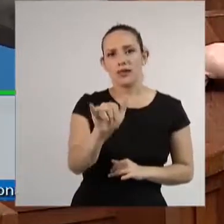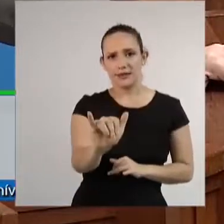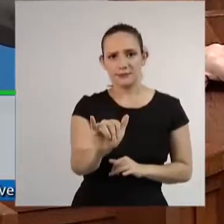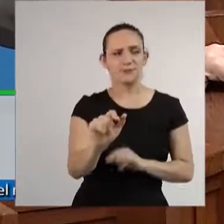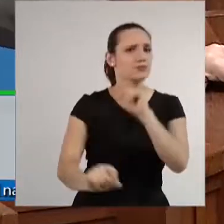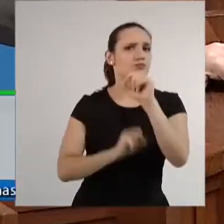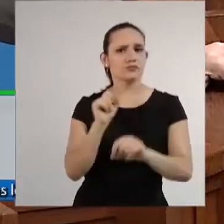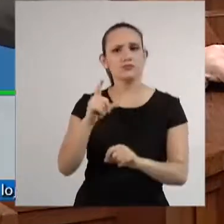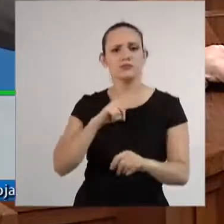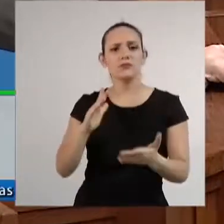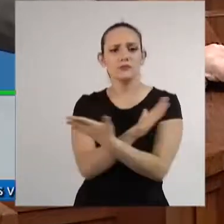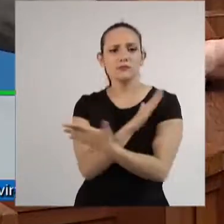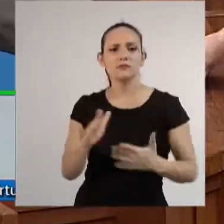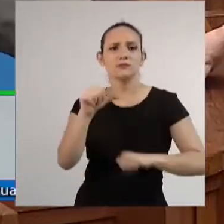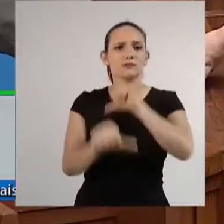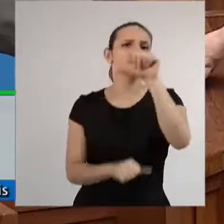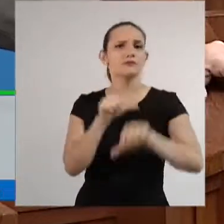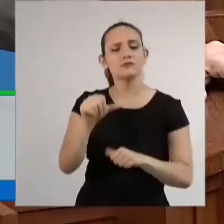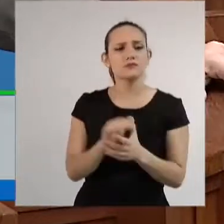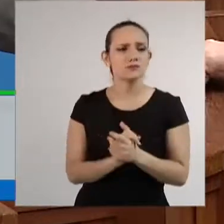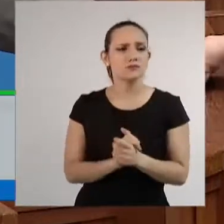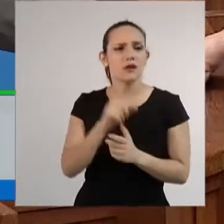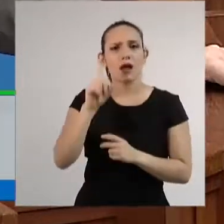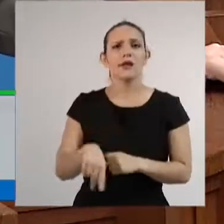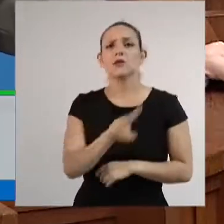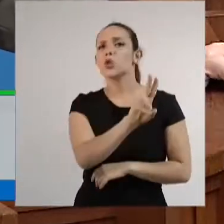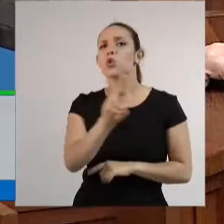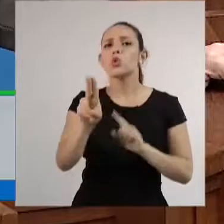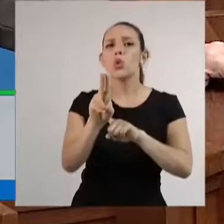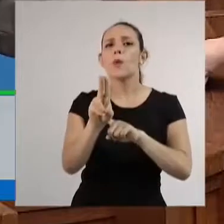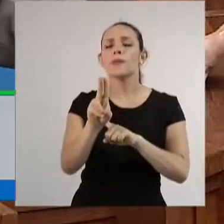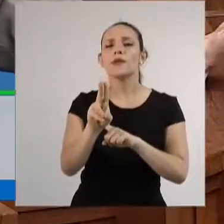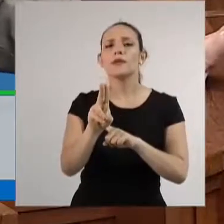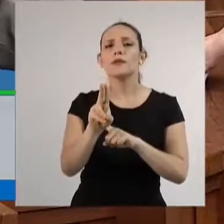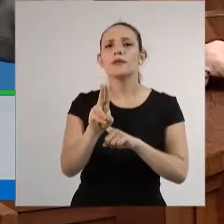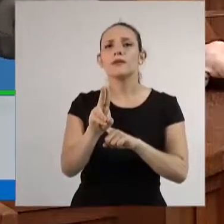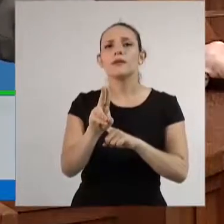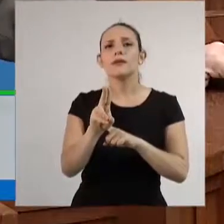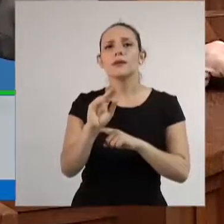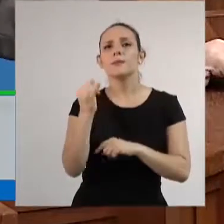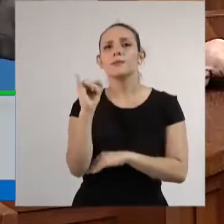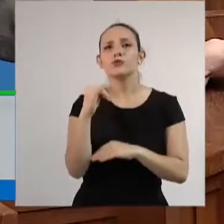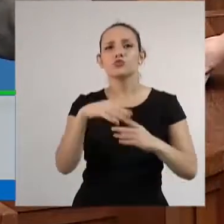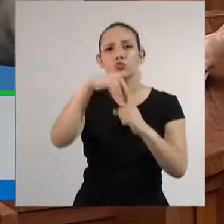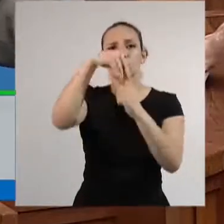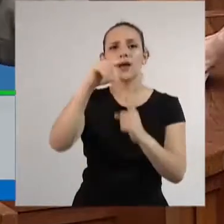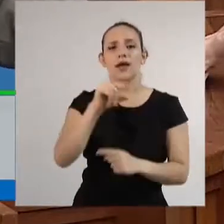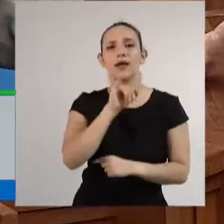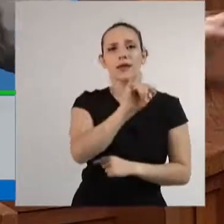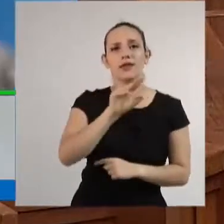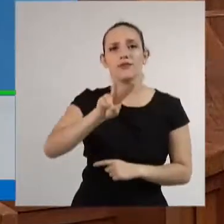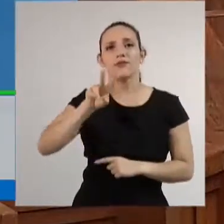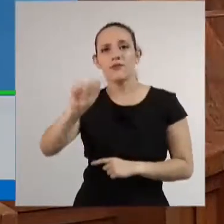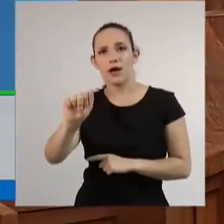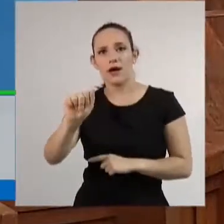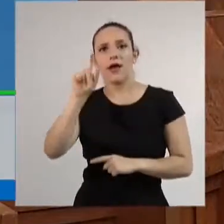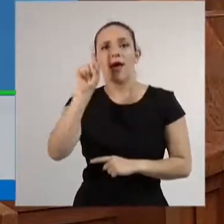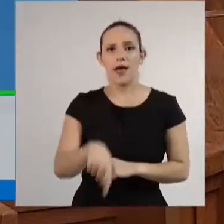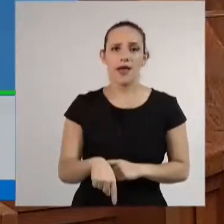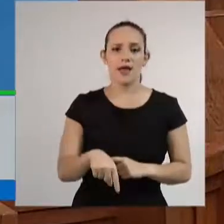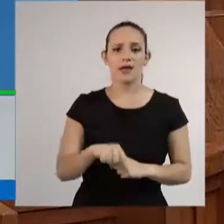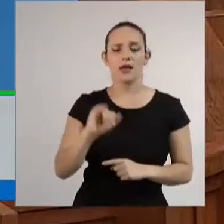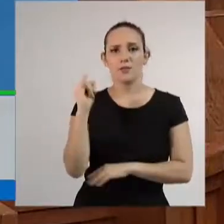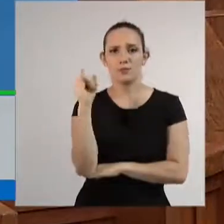tem algumas alterações, lá ele chama de IVA, Imposto sobre Valor Agregado. Na verdade, o que se busca é